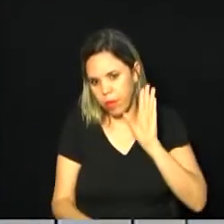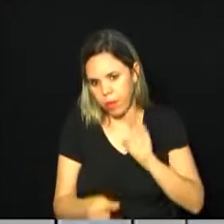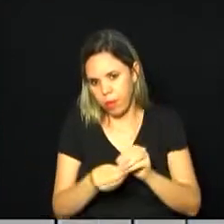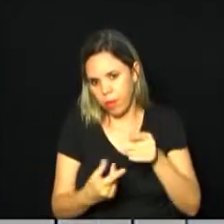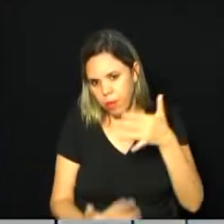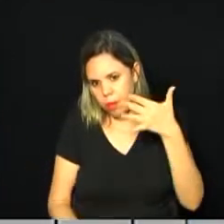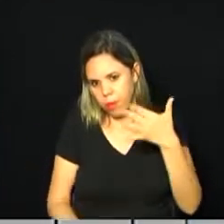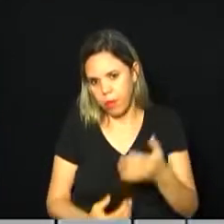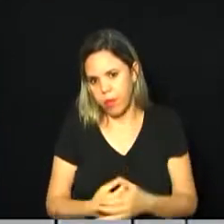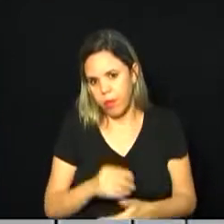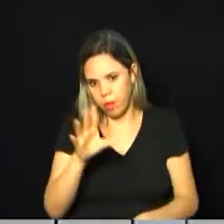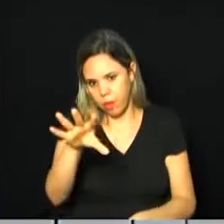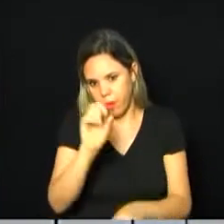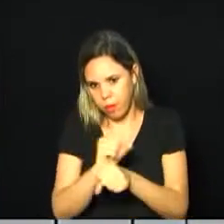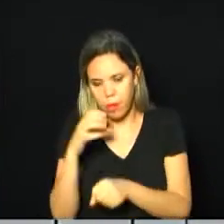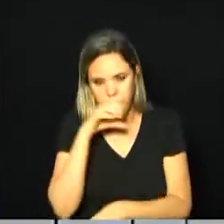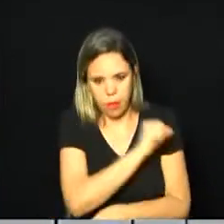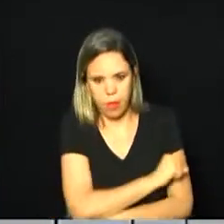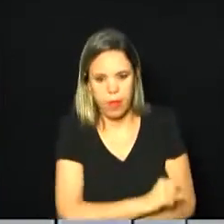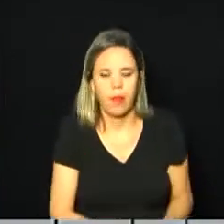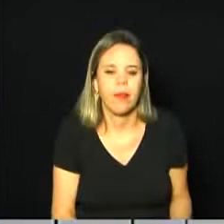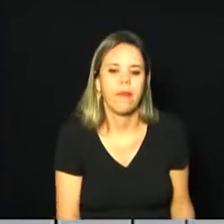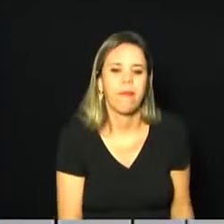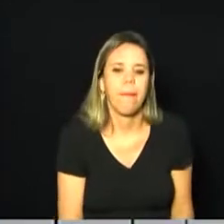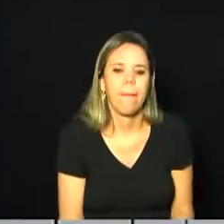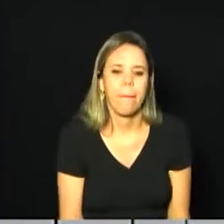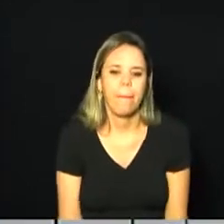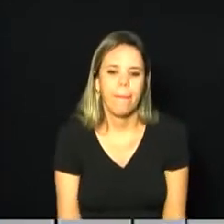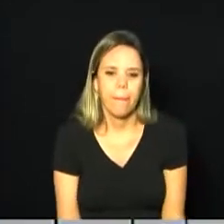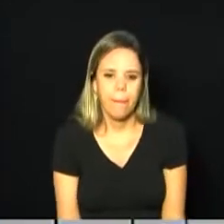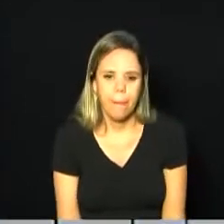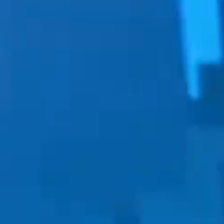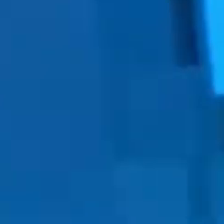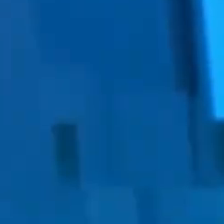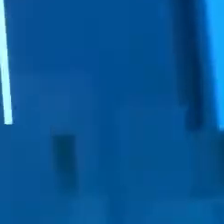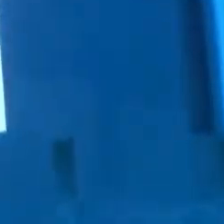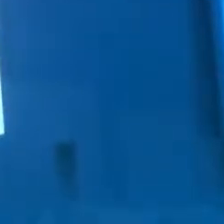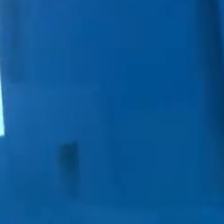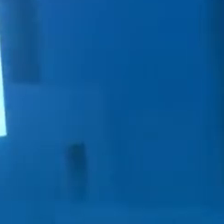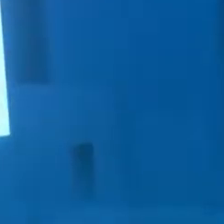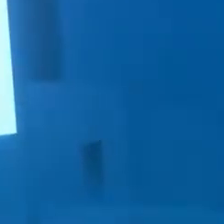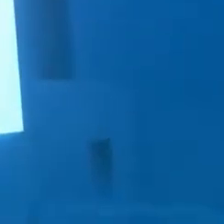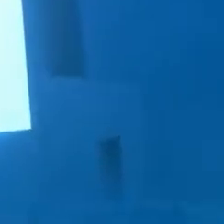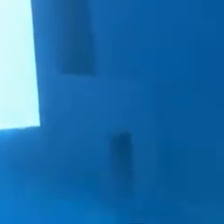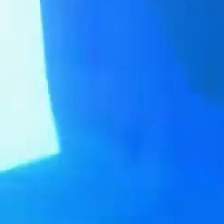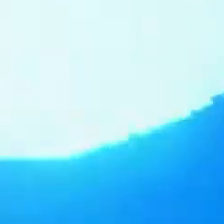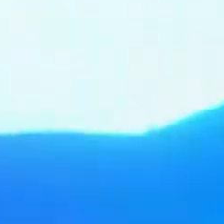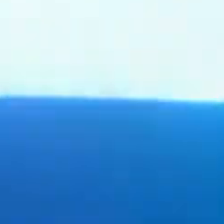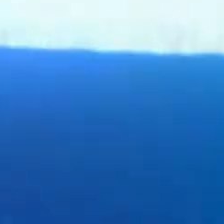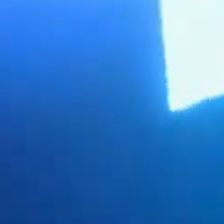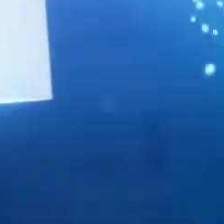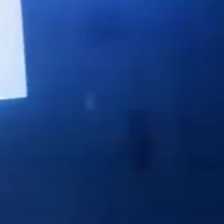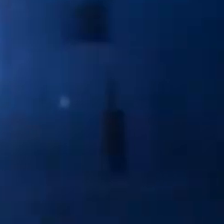muitas informações não sai daí que nosso intervalo é rapidinho E aí